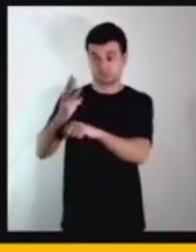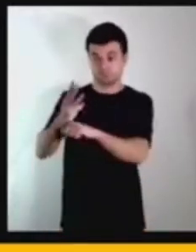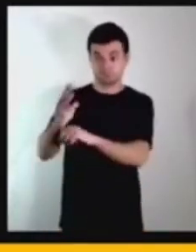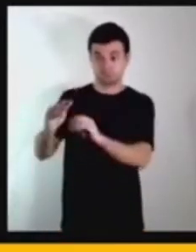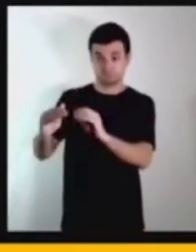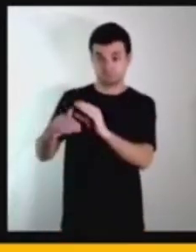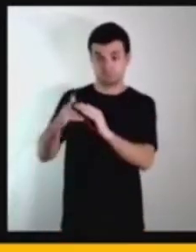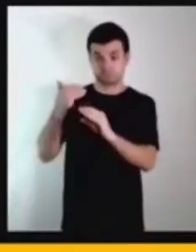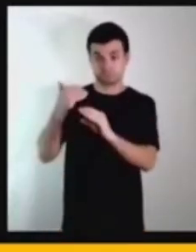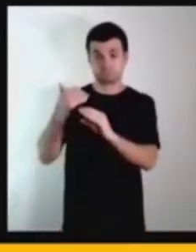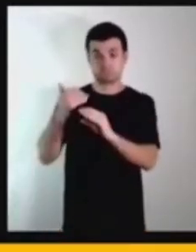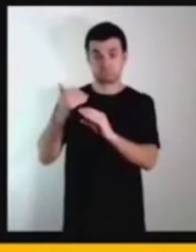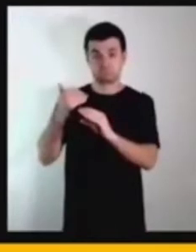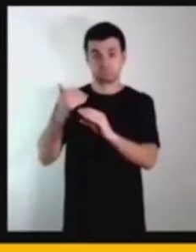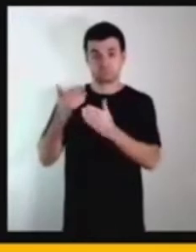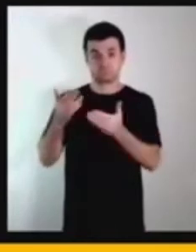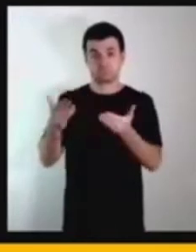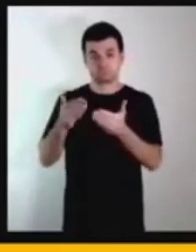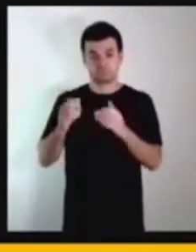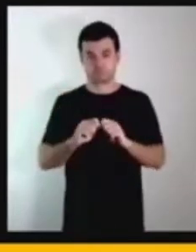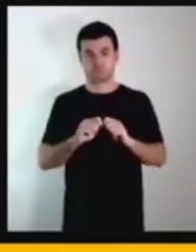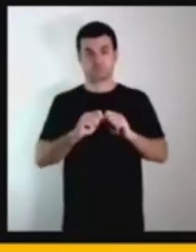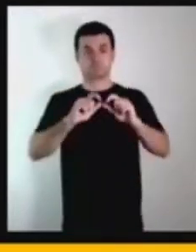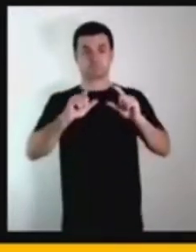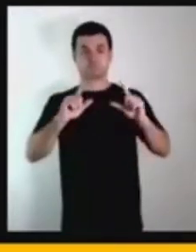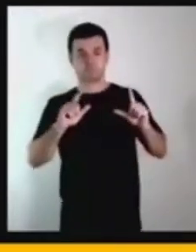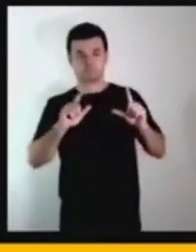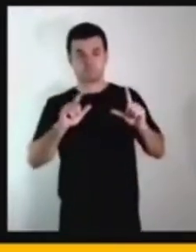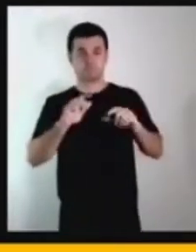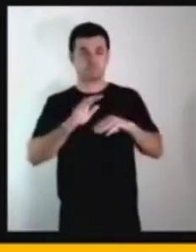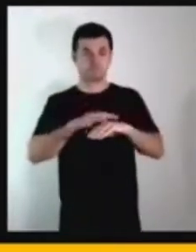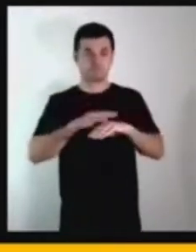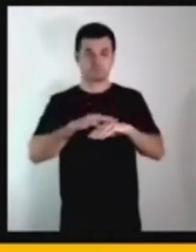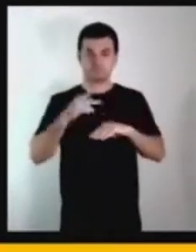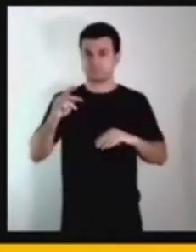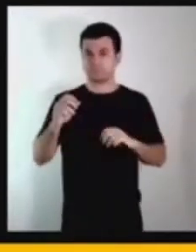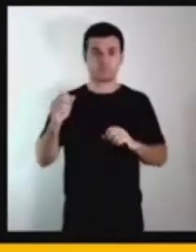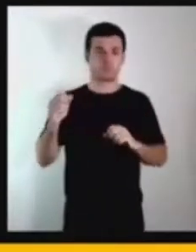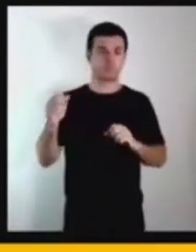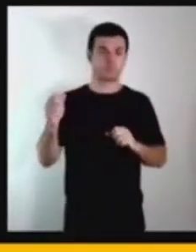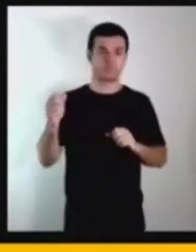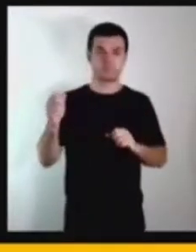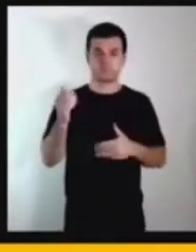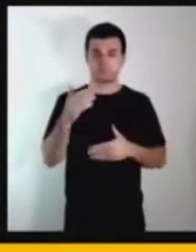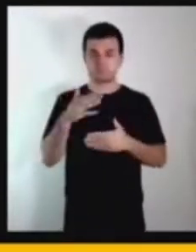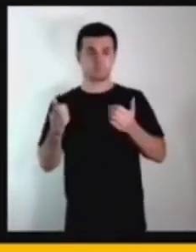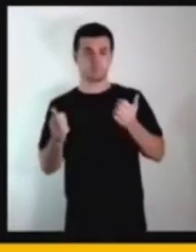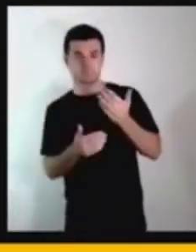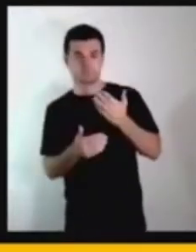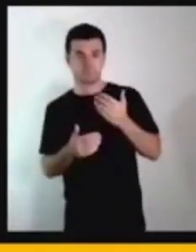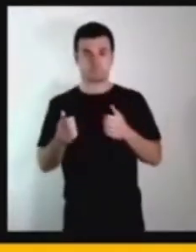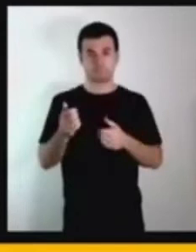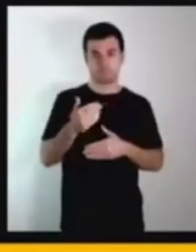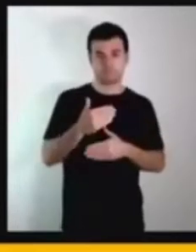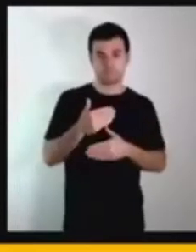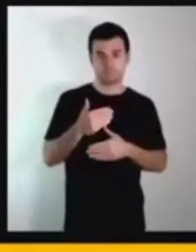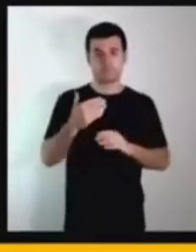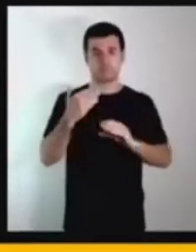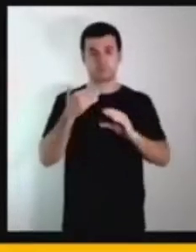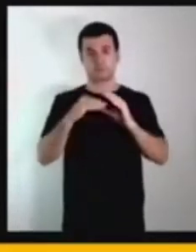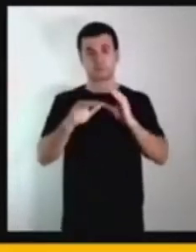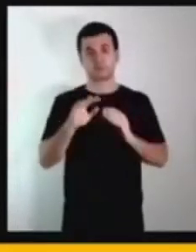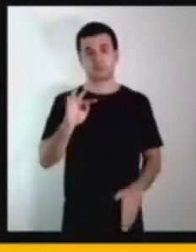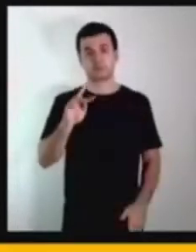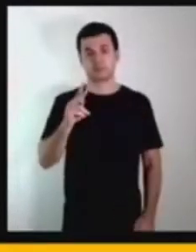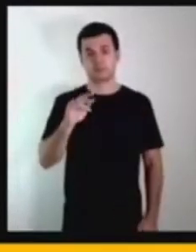gente está mandando ao vivaço aqui. Eu abro daqui, você vai falando passo a passo, pode ser? Beleza. Eu mandei para Thaís também,